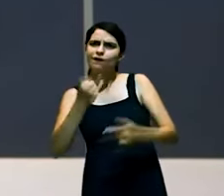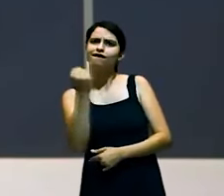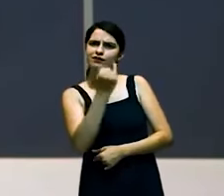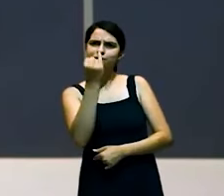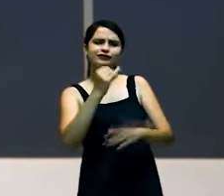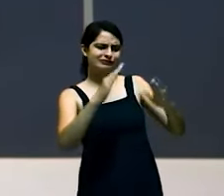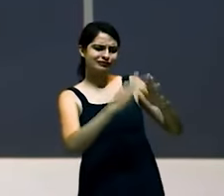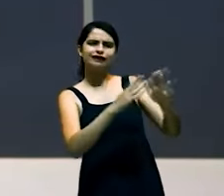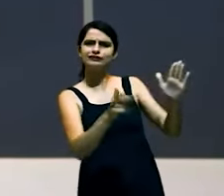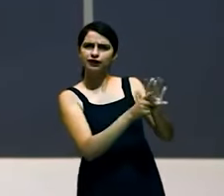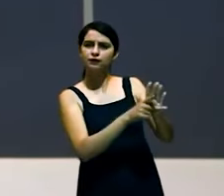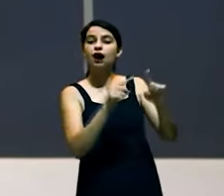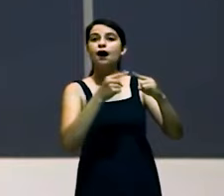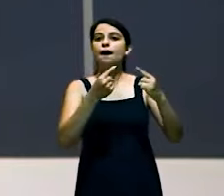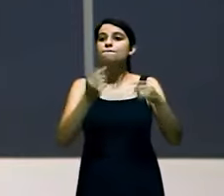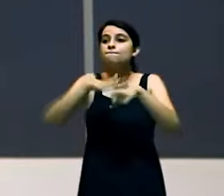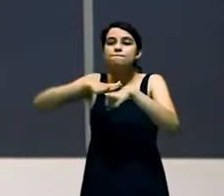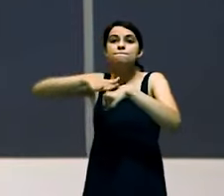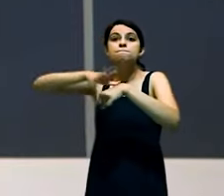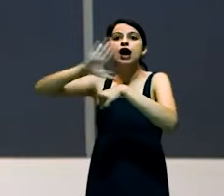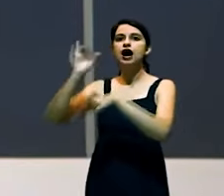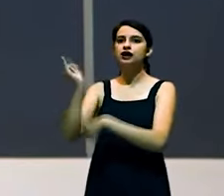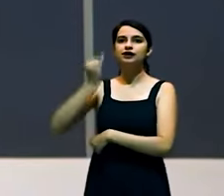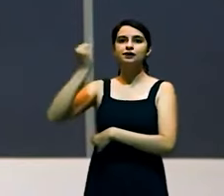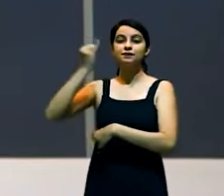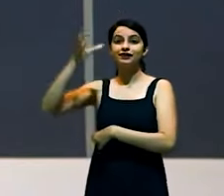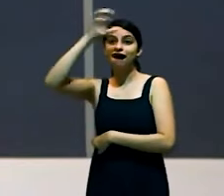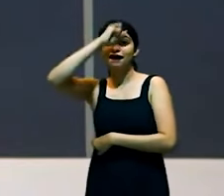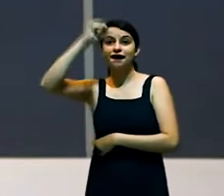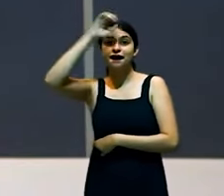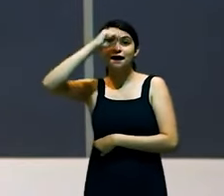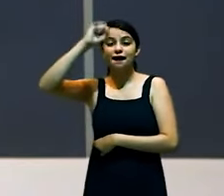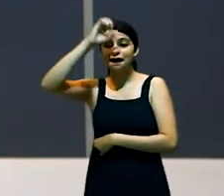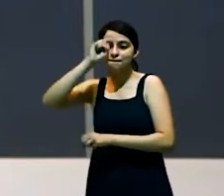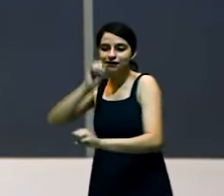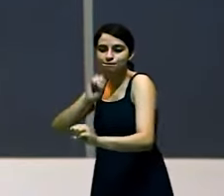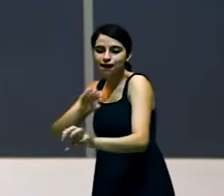prioridade. E ela se senta para aprender, para ouvir.